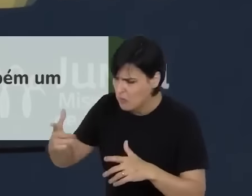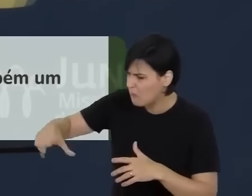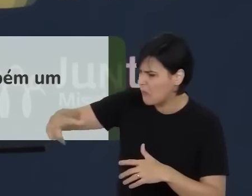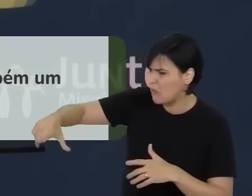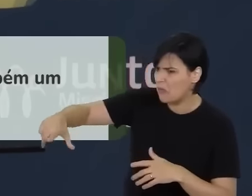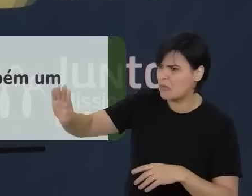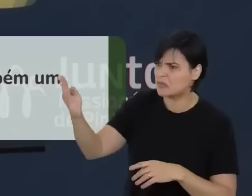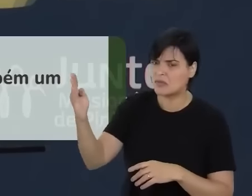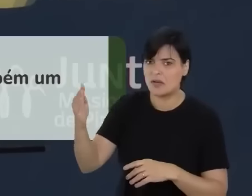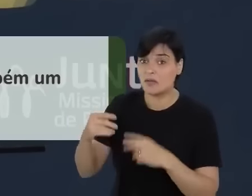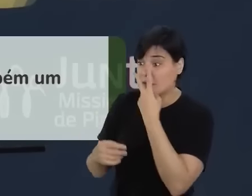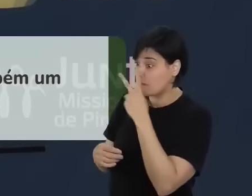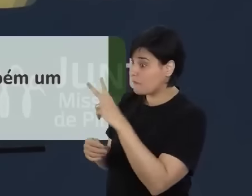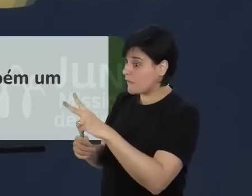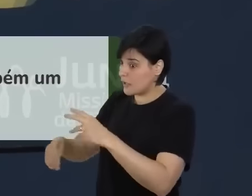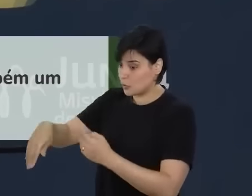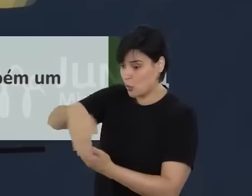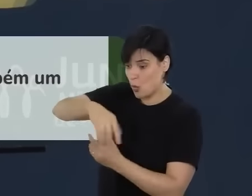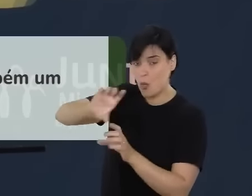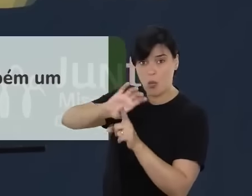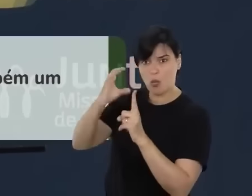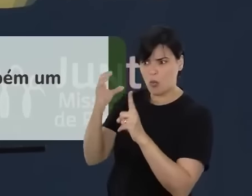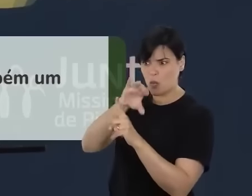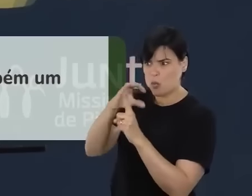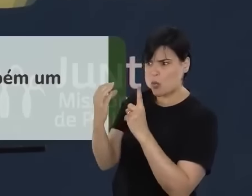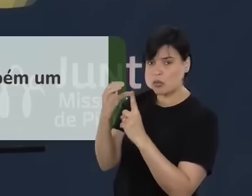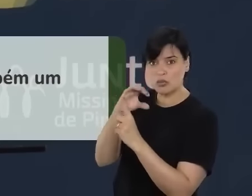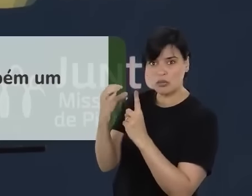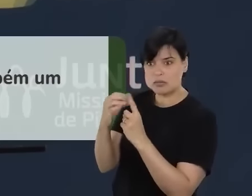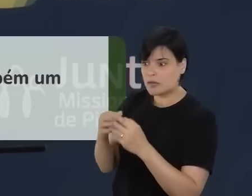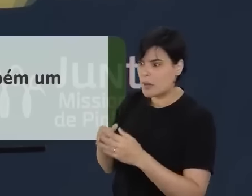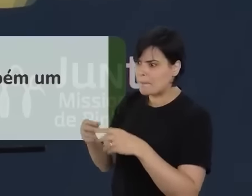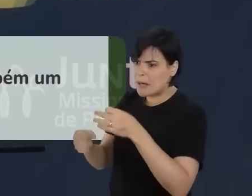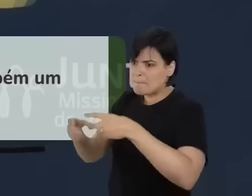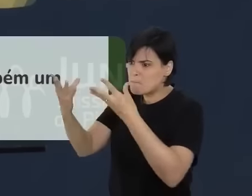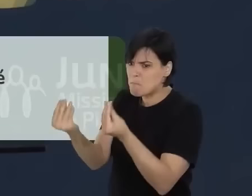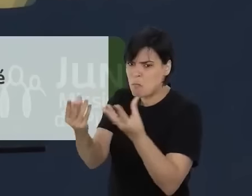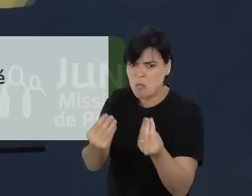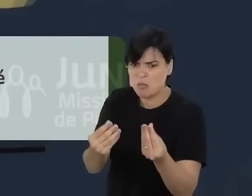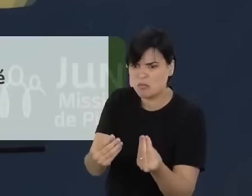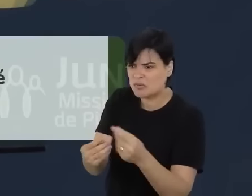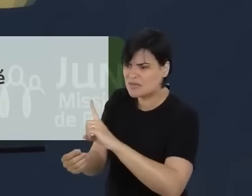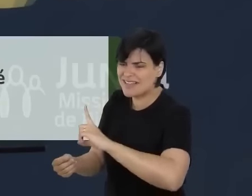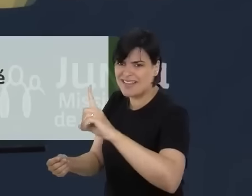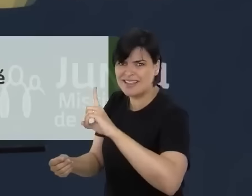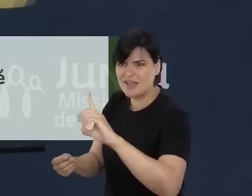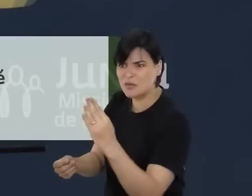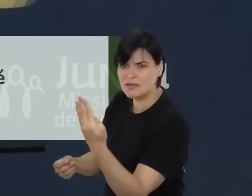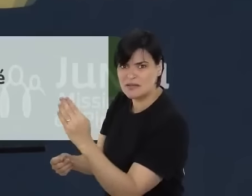observando os objetos do vosso culto encontrei também Um Altar no qual está inscrito ao Deus